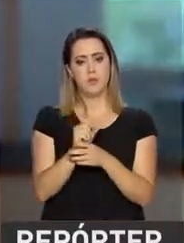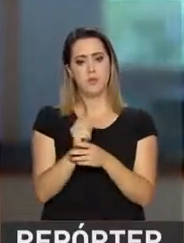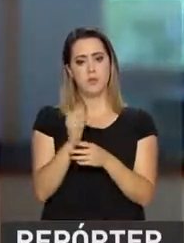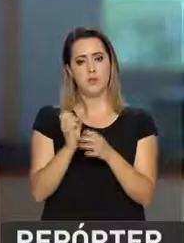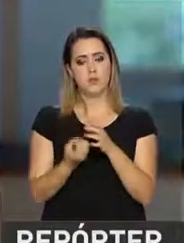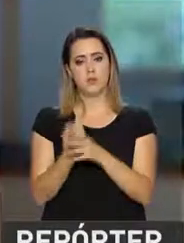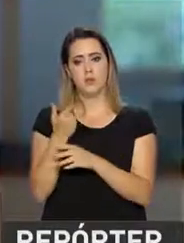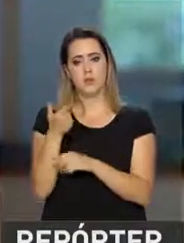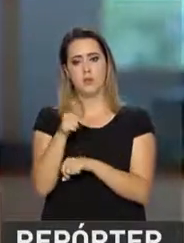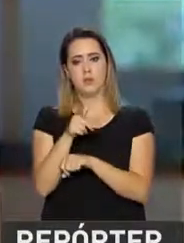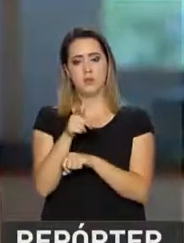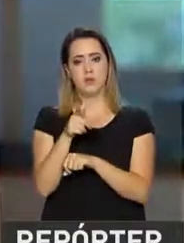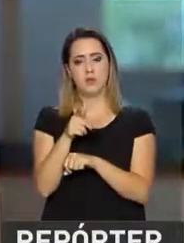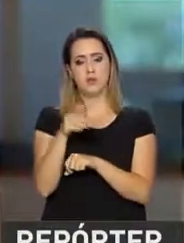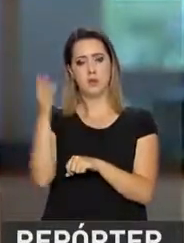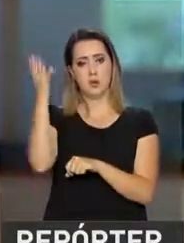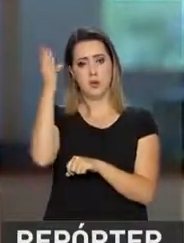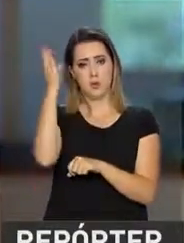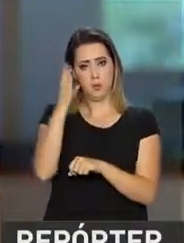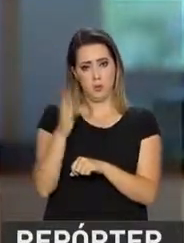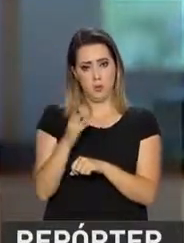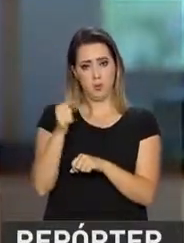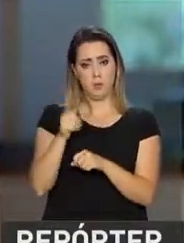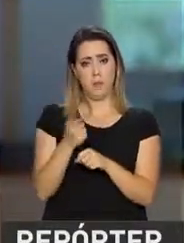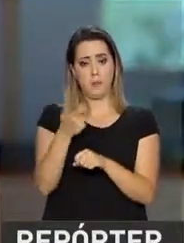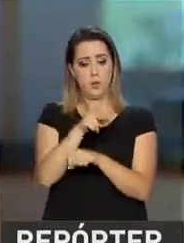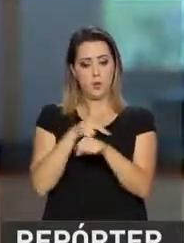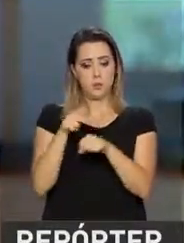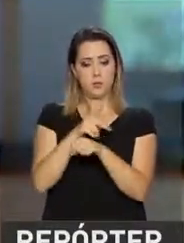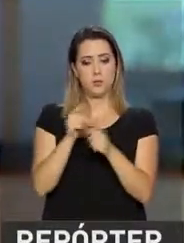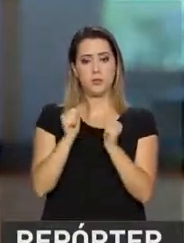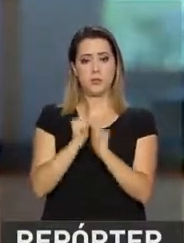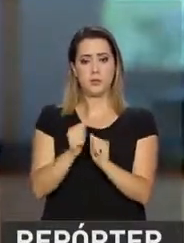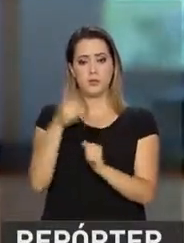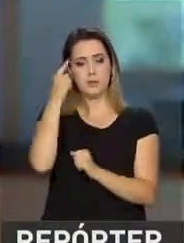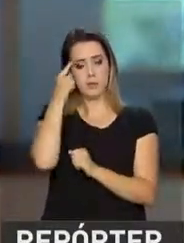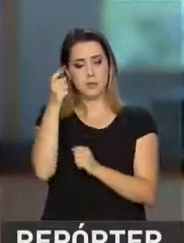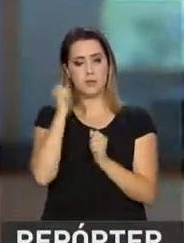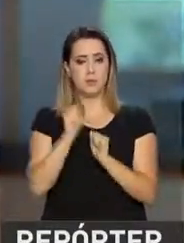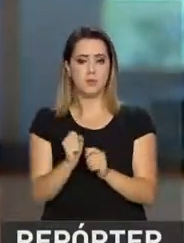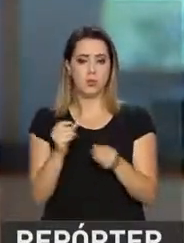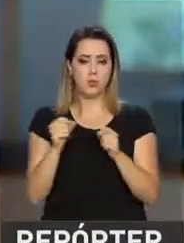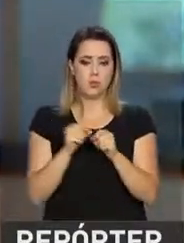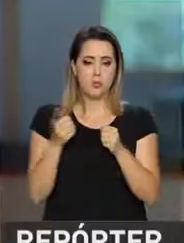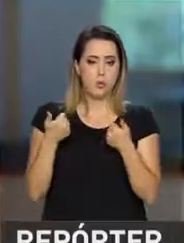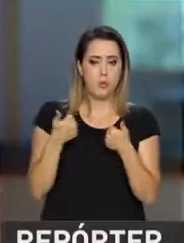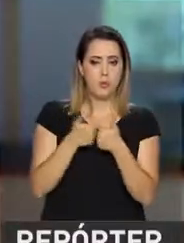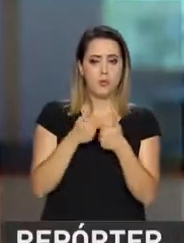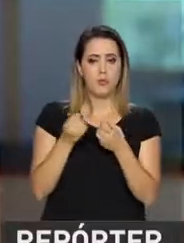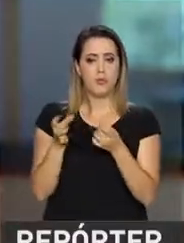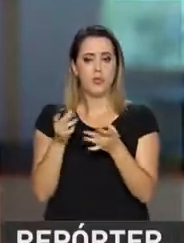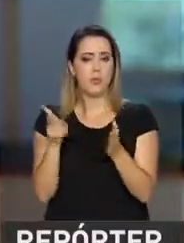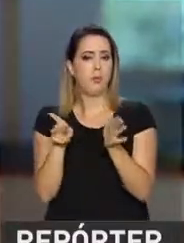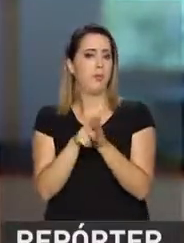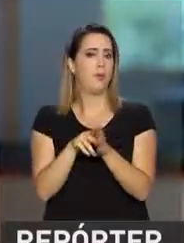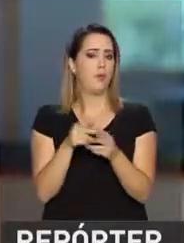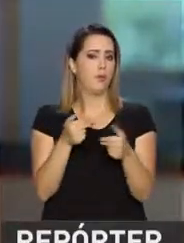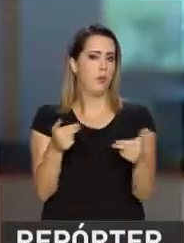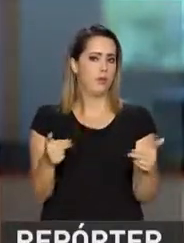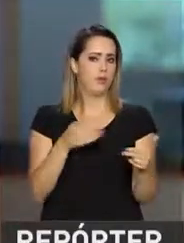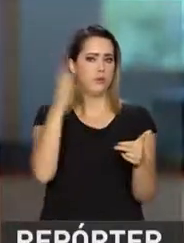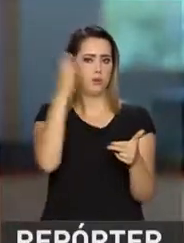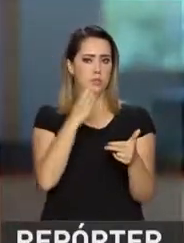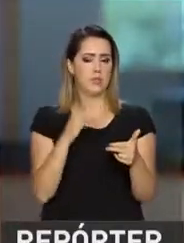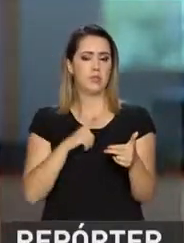sempre pensando o que eu podia fazer com o Brasil. Será que eu posso abrir um restaurante brasileiro? Posso vender produtos brasileiros? Sempre